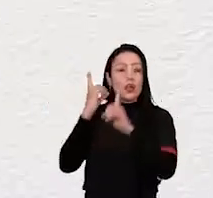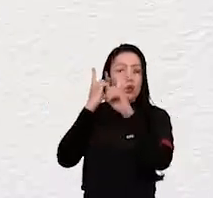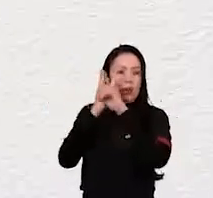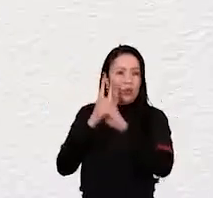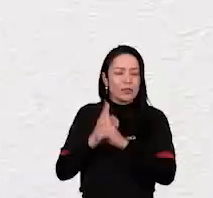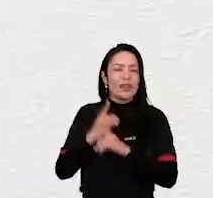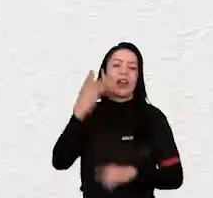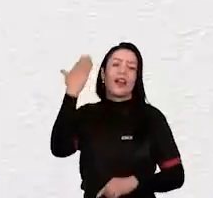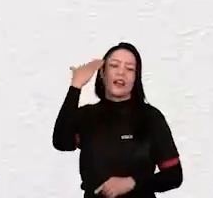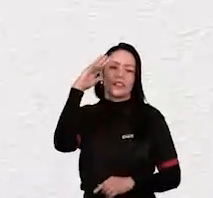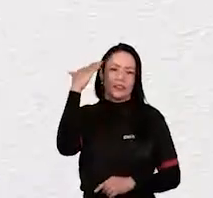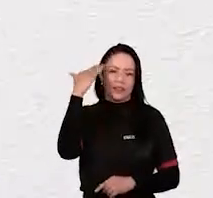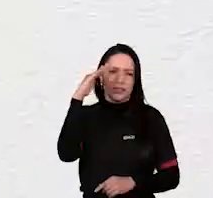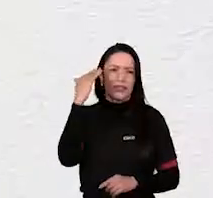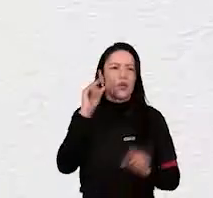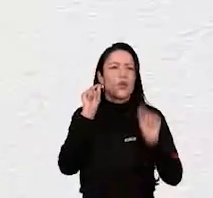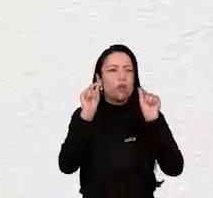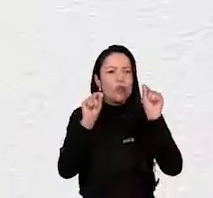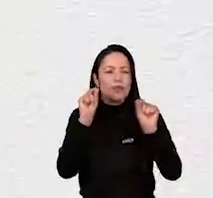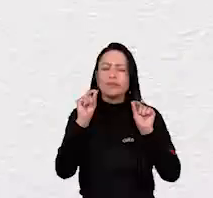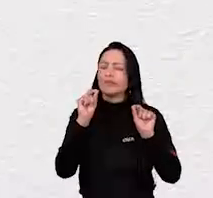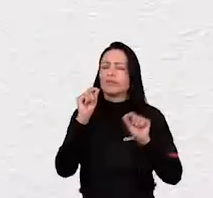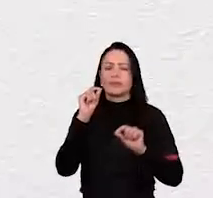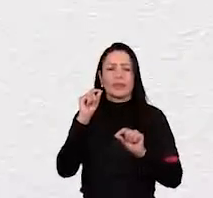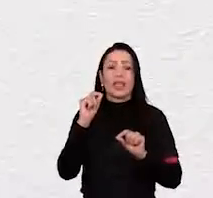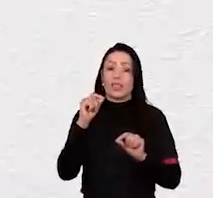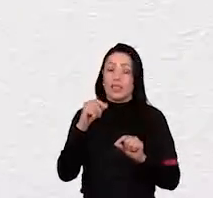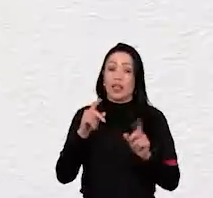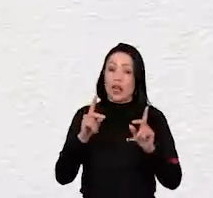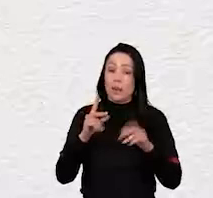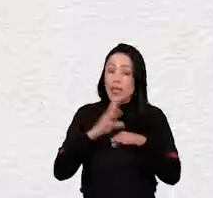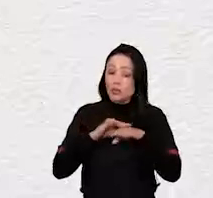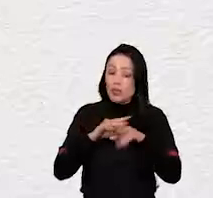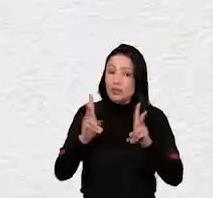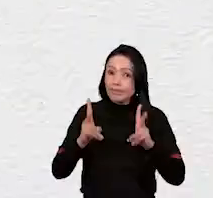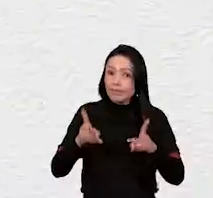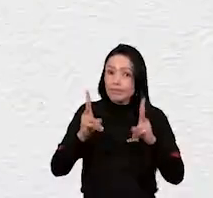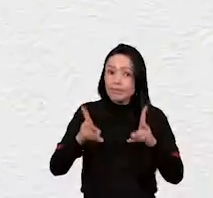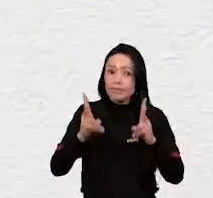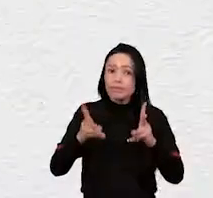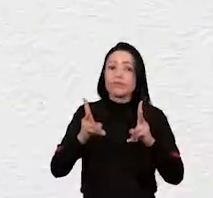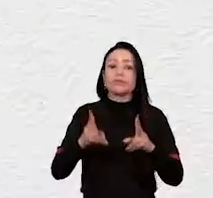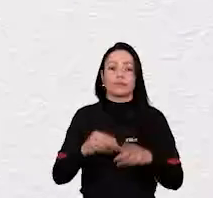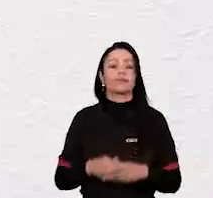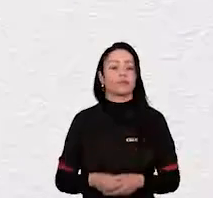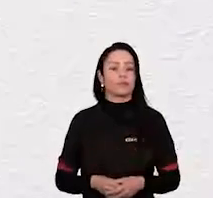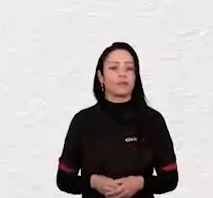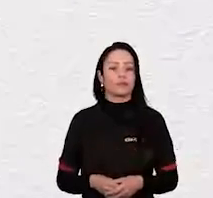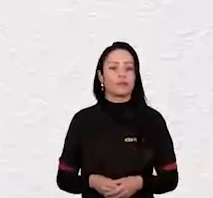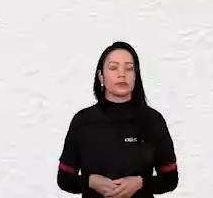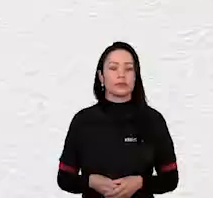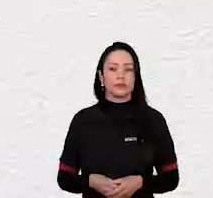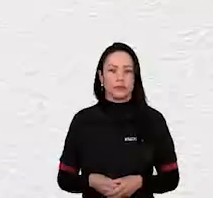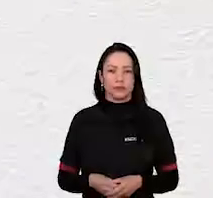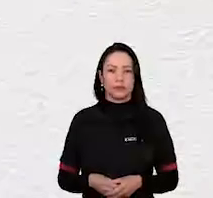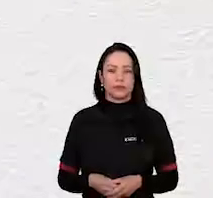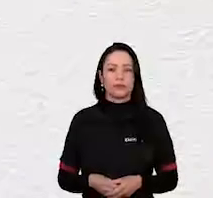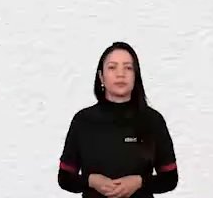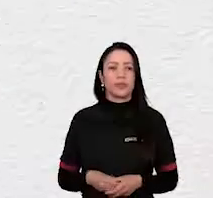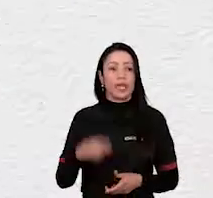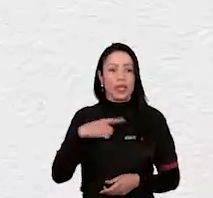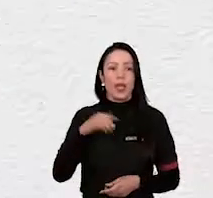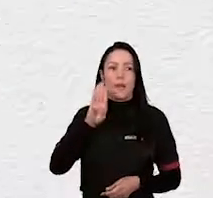gente já entende que a gente está lidando com um quadro muito mais crônico e muito mais desafiador para o nosso tratamento. Tem